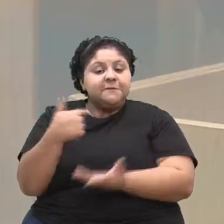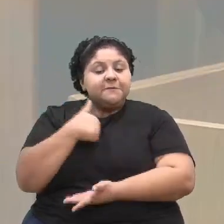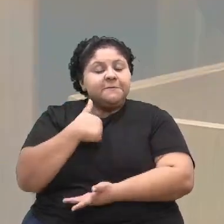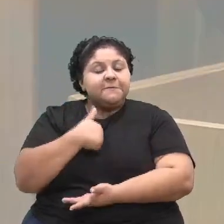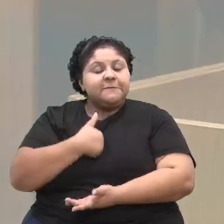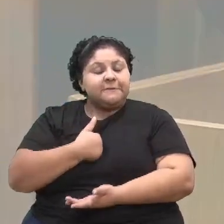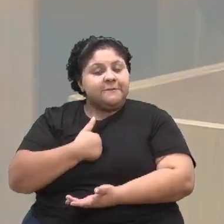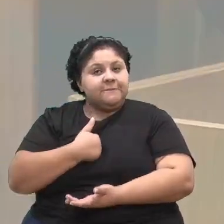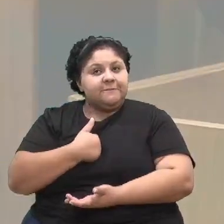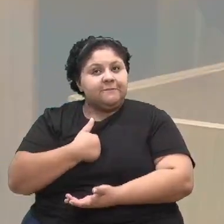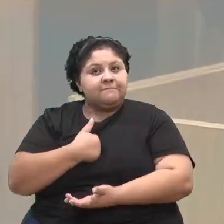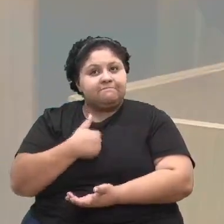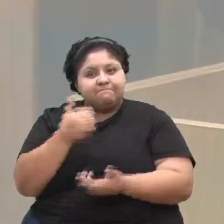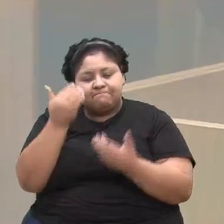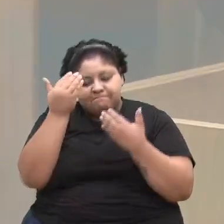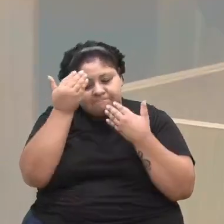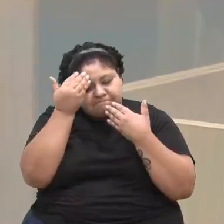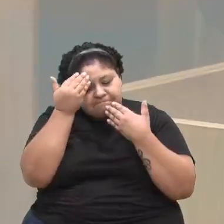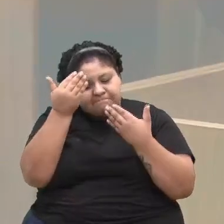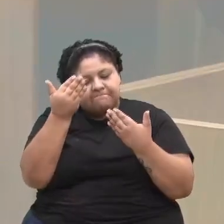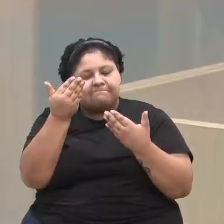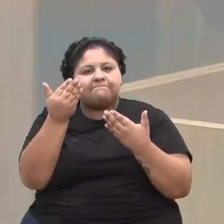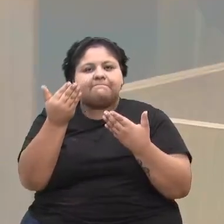para agradecer